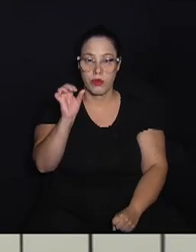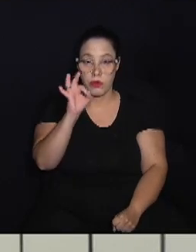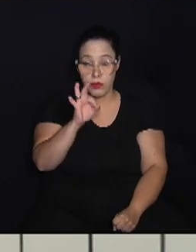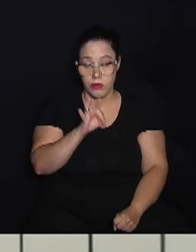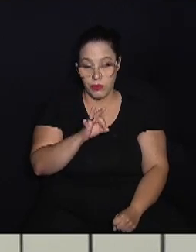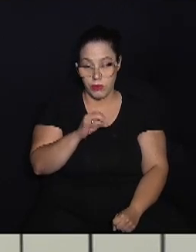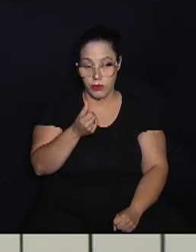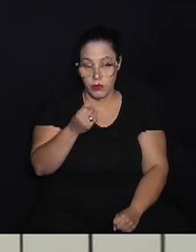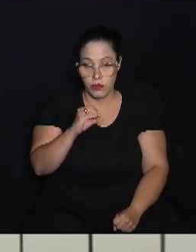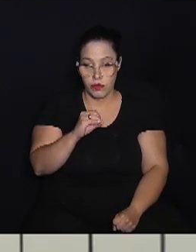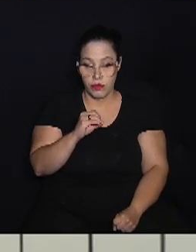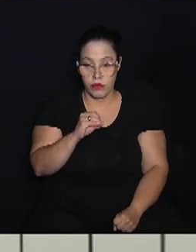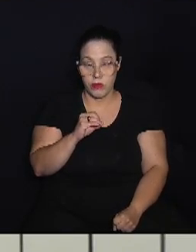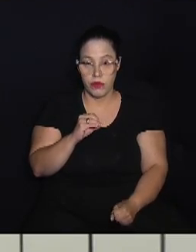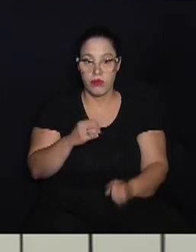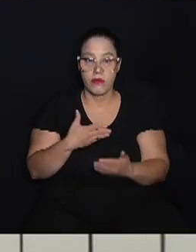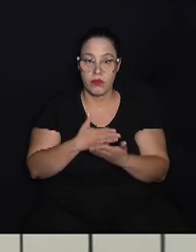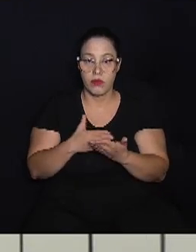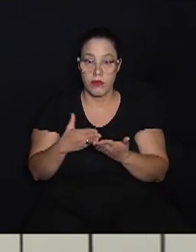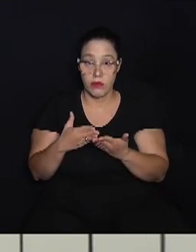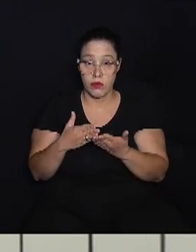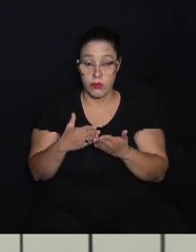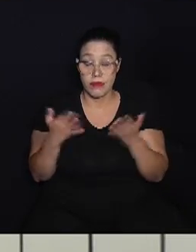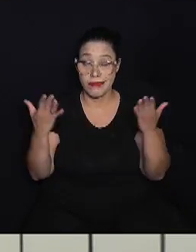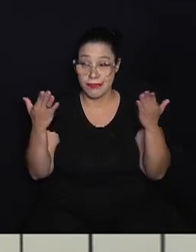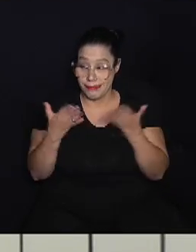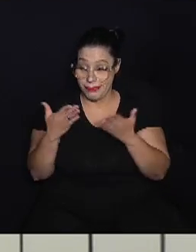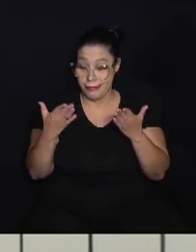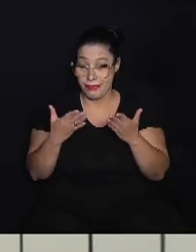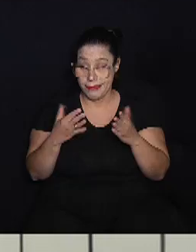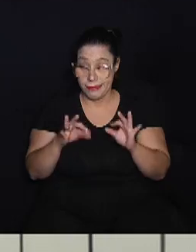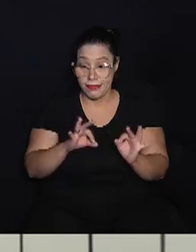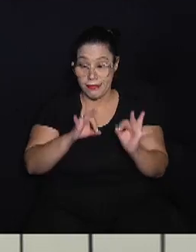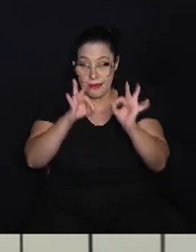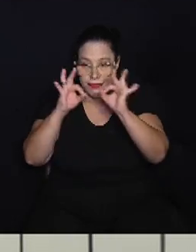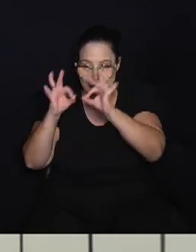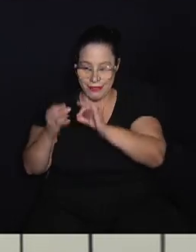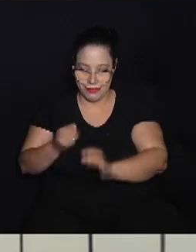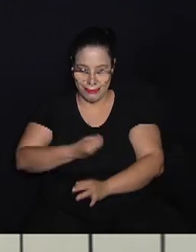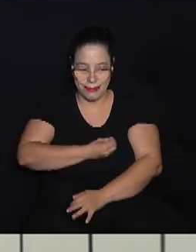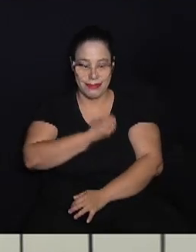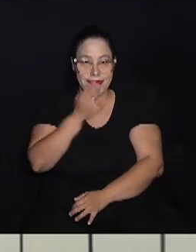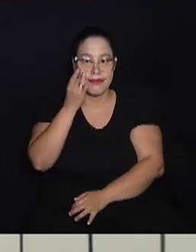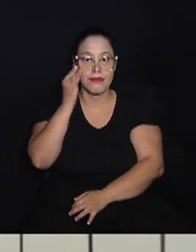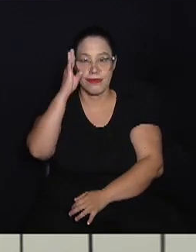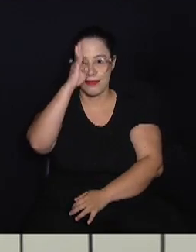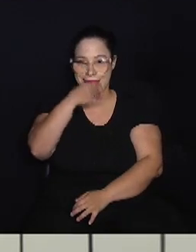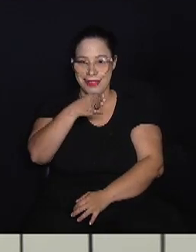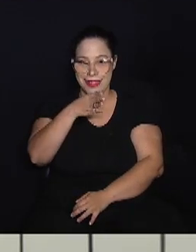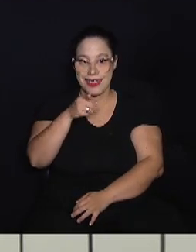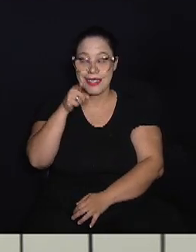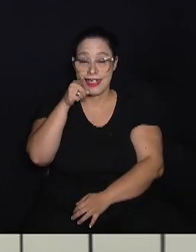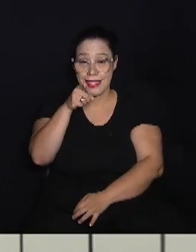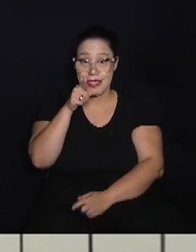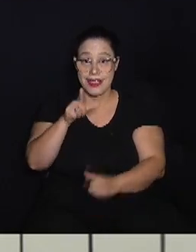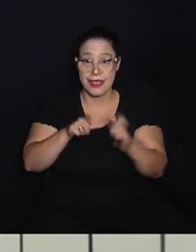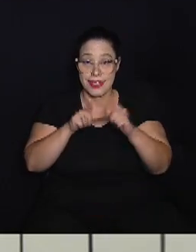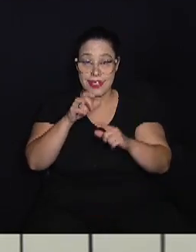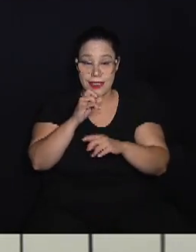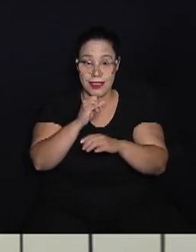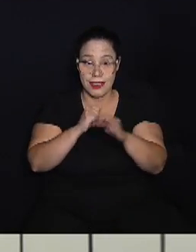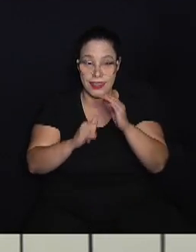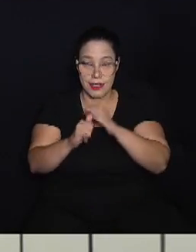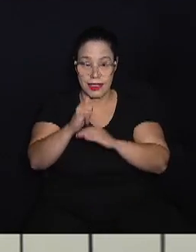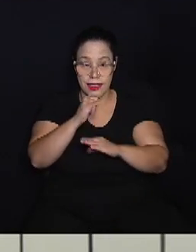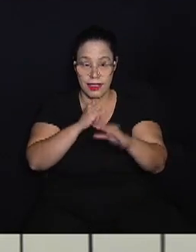no fundamento. E a partida de hoje terá transmissão ao vivo de graça, olha lá no canal do YouTube do